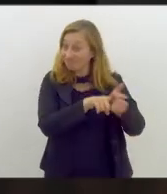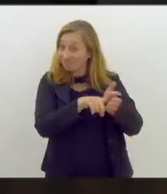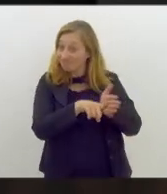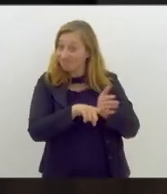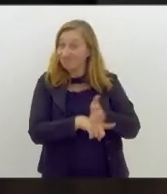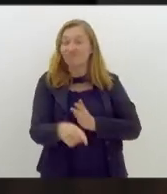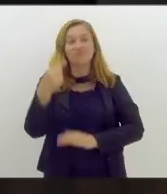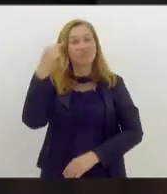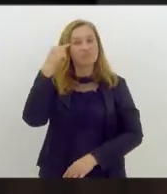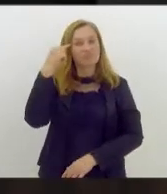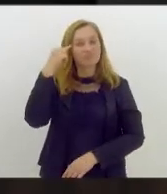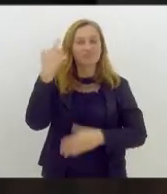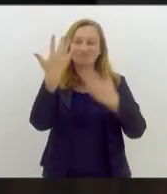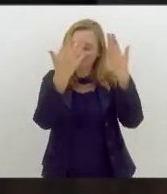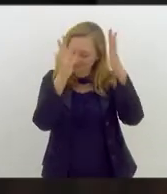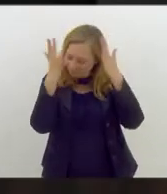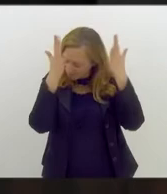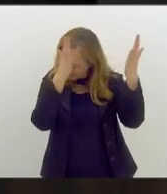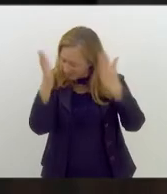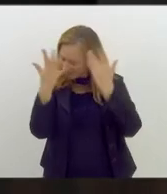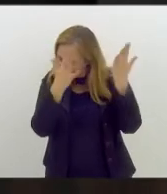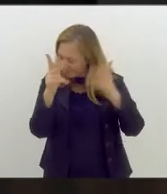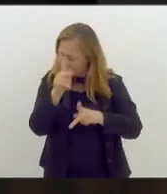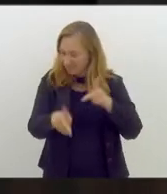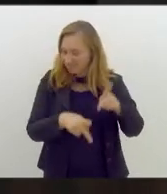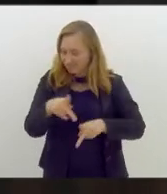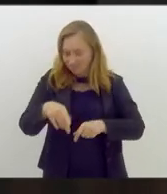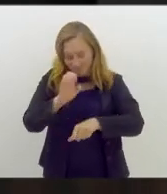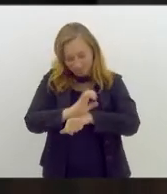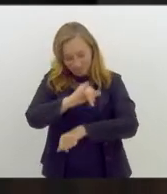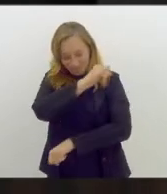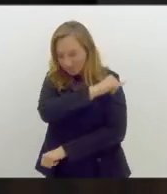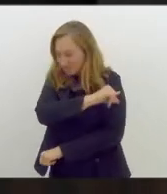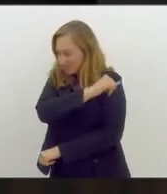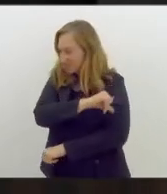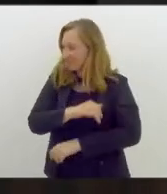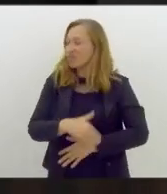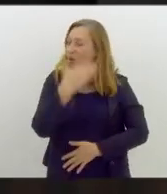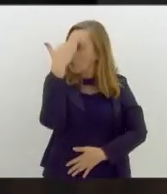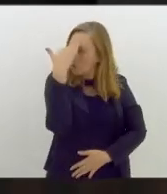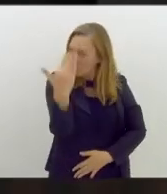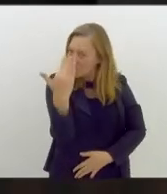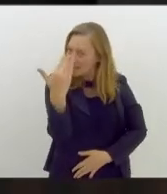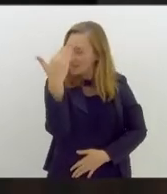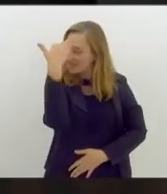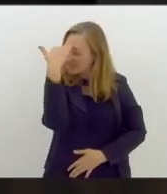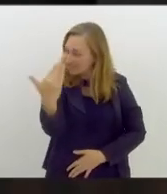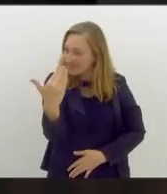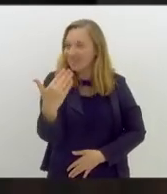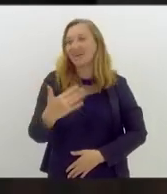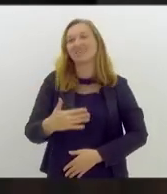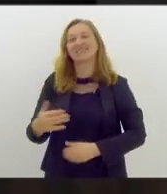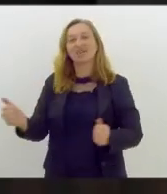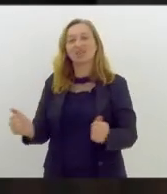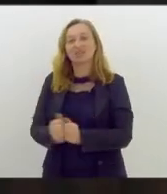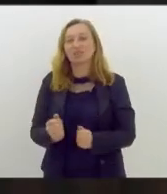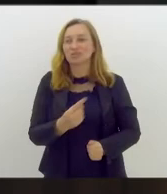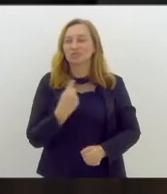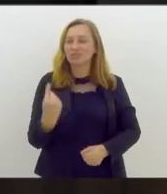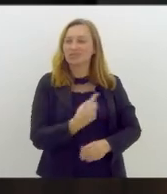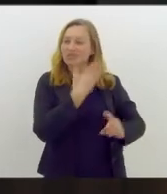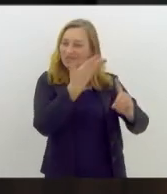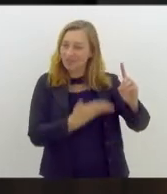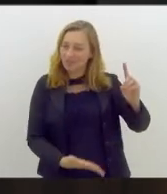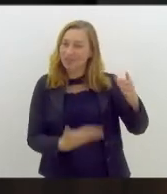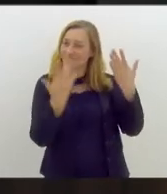reflete os aplausos do povo do Estado do Rio de Janeiro. Muitíssimo obrigado por estar conosco nessa